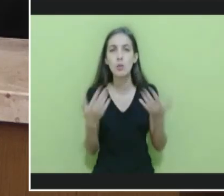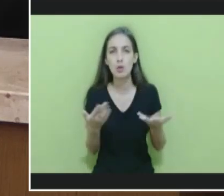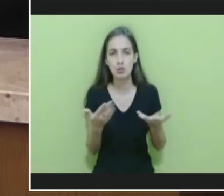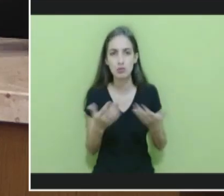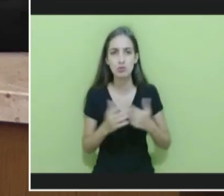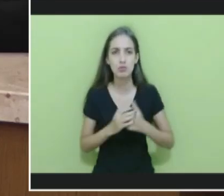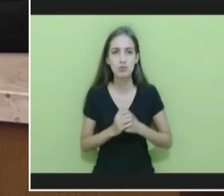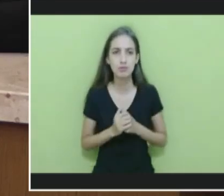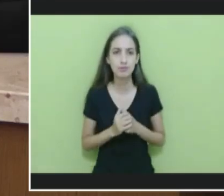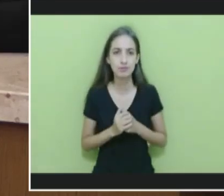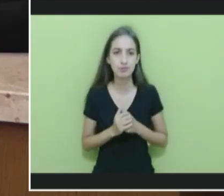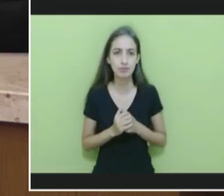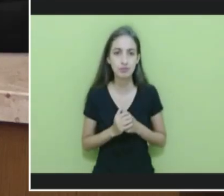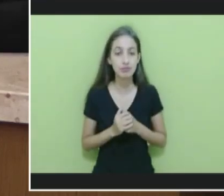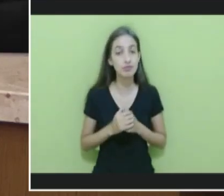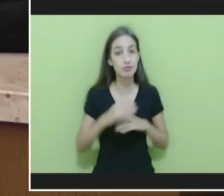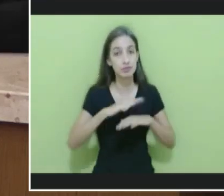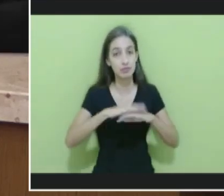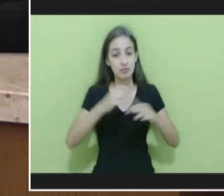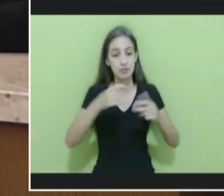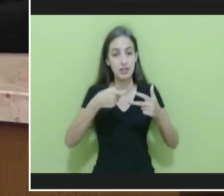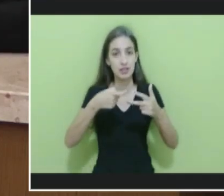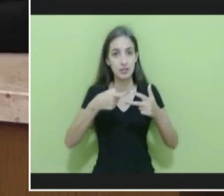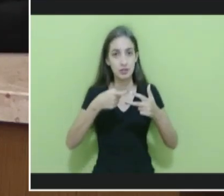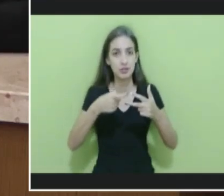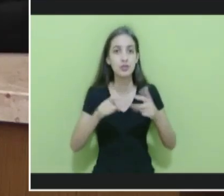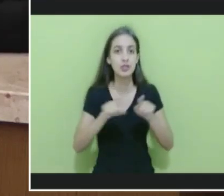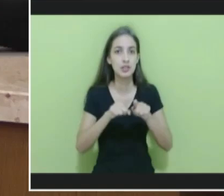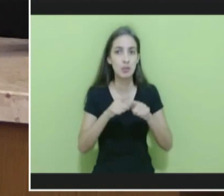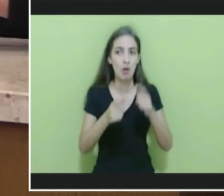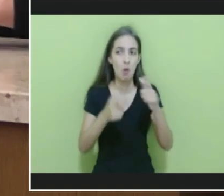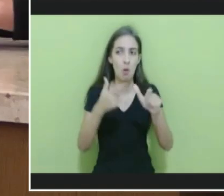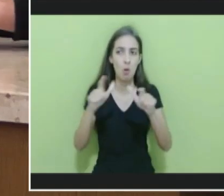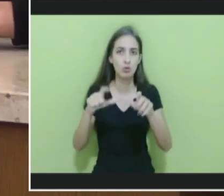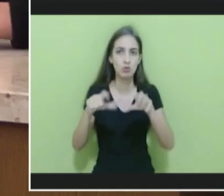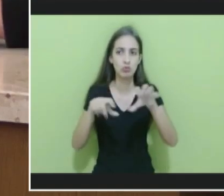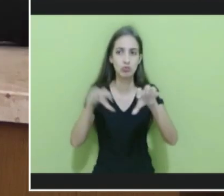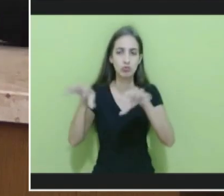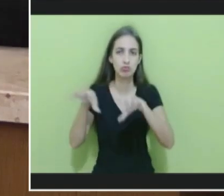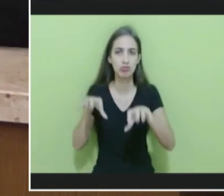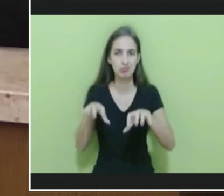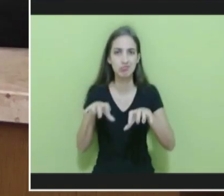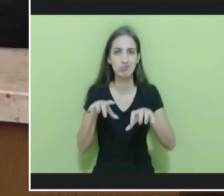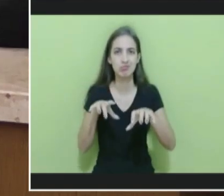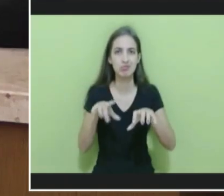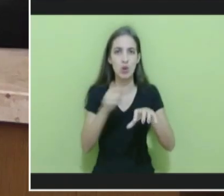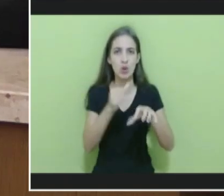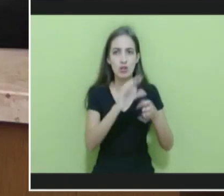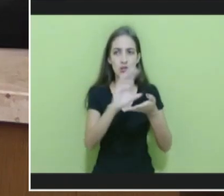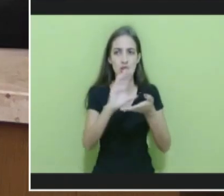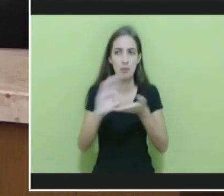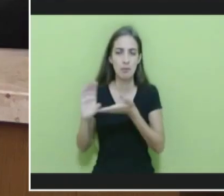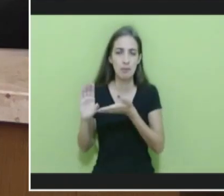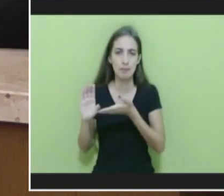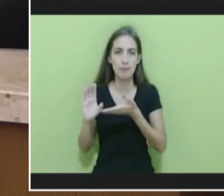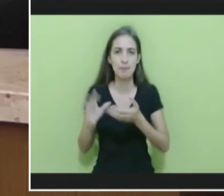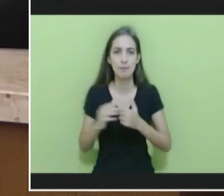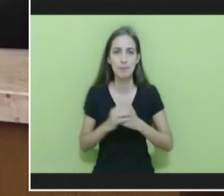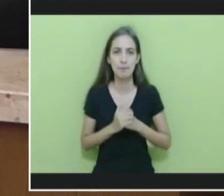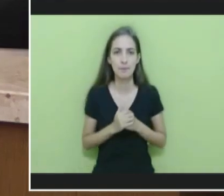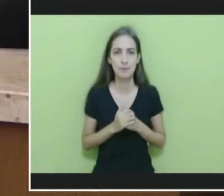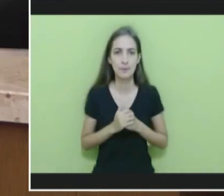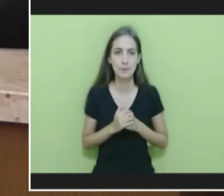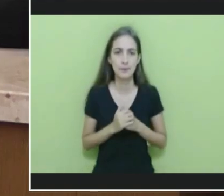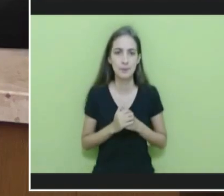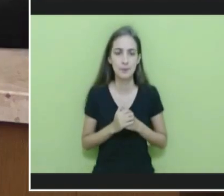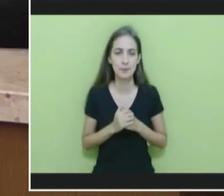tanto para o Executivo, para as demais entidades que compõem o orçamento de forma consolidada do município para